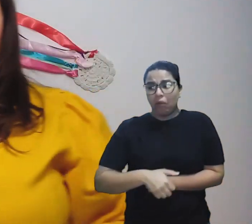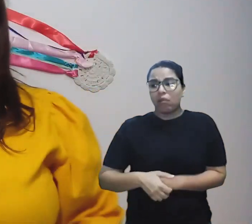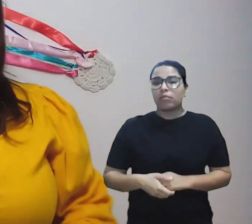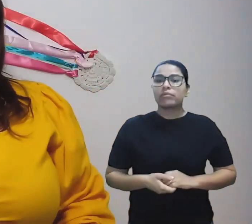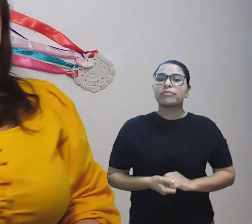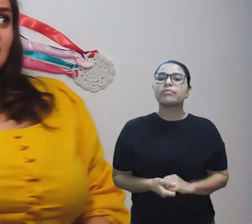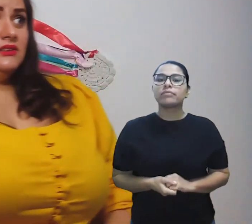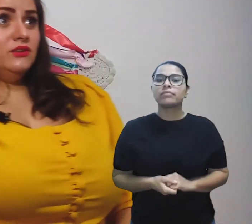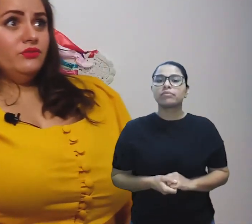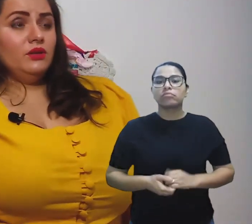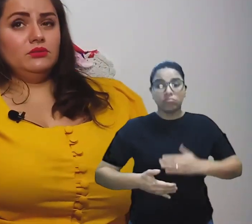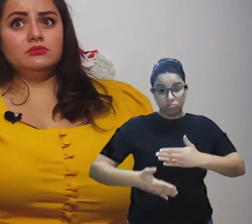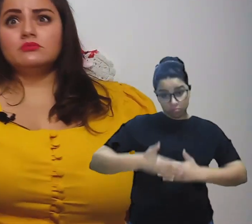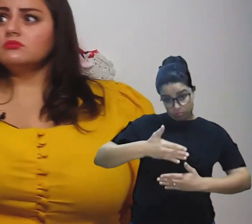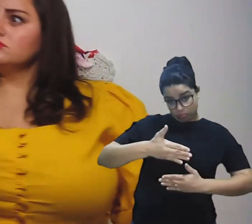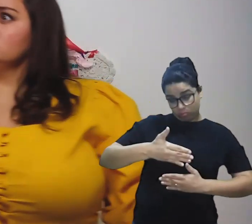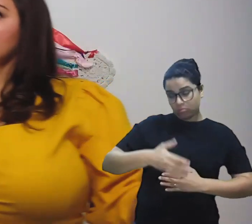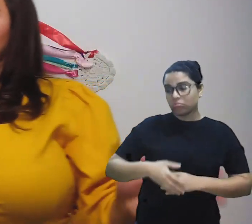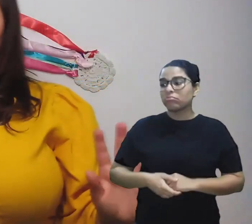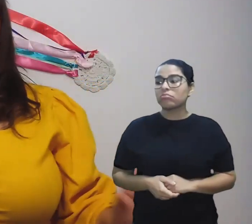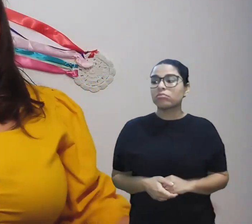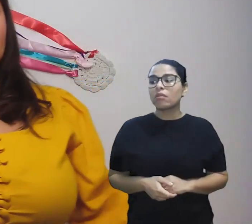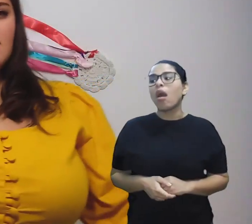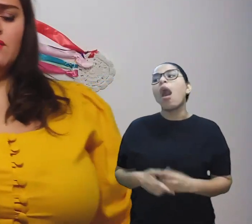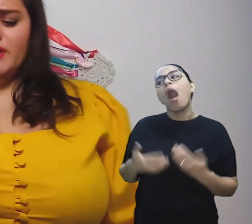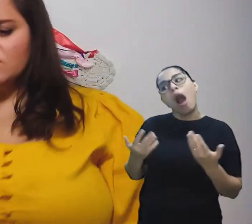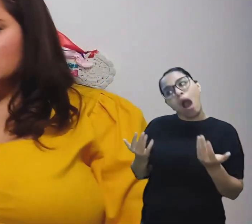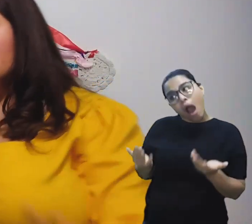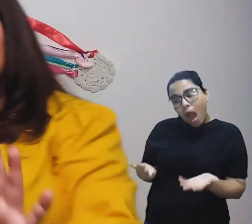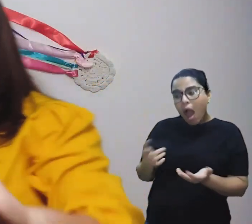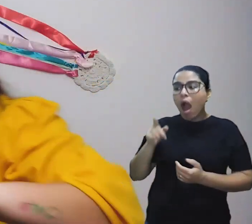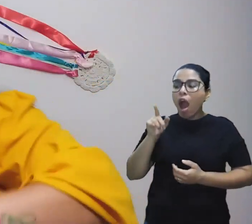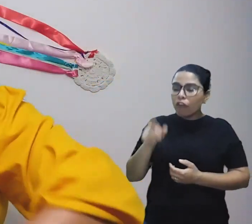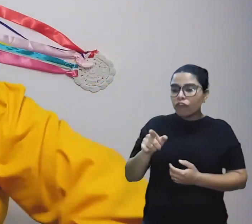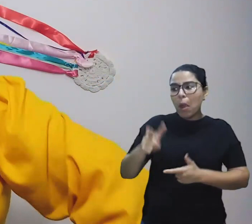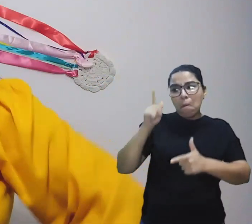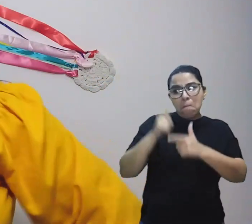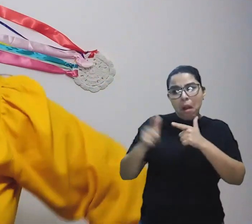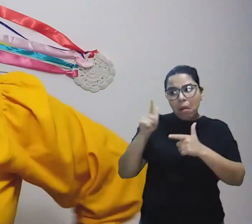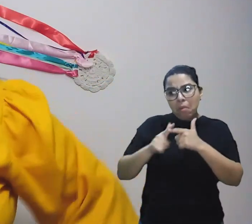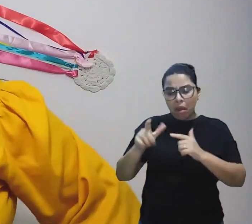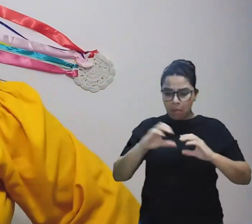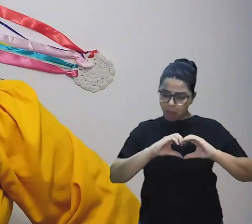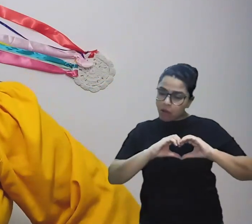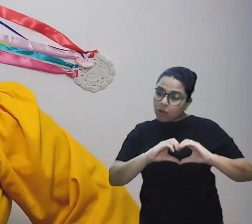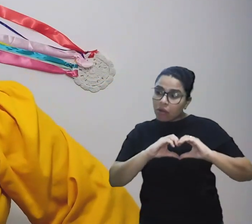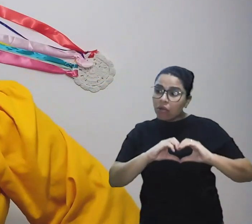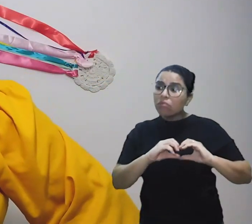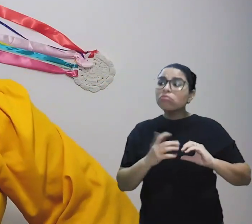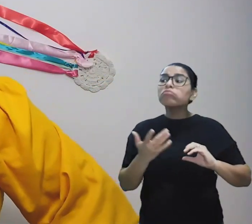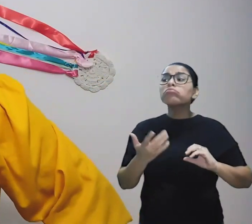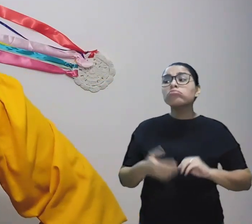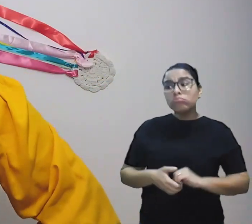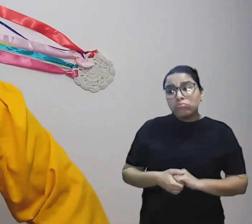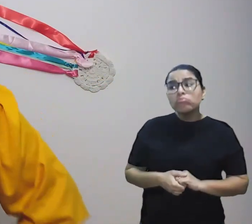O lenhador de lata então falou: talvez você tenha um problema no coração,